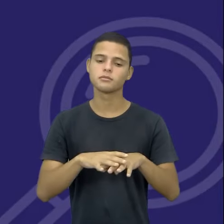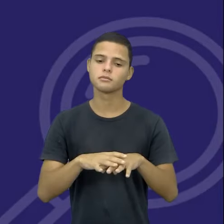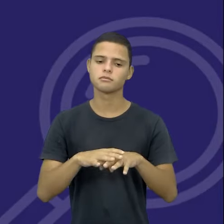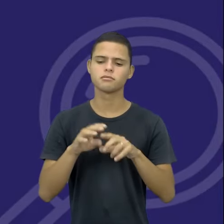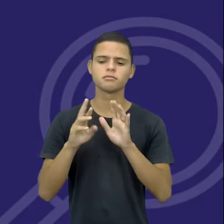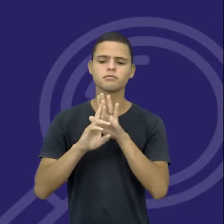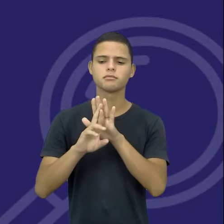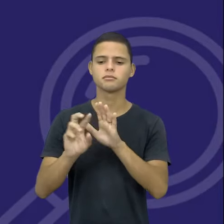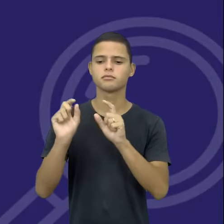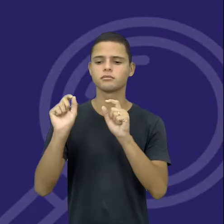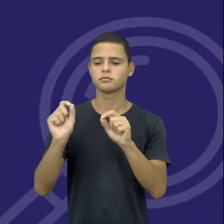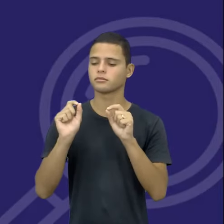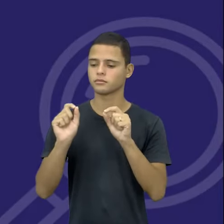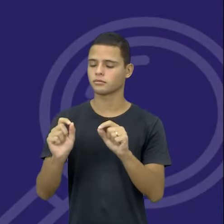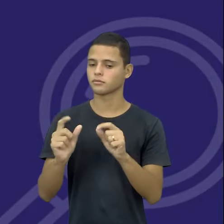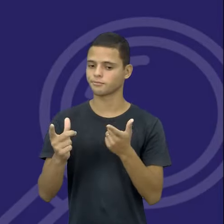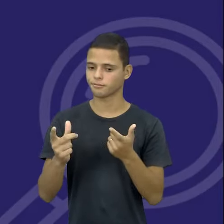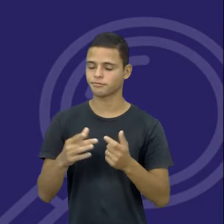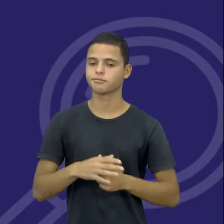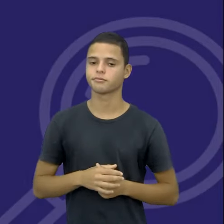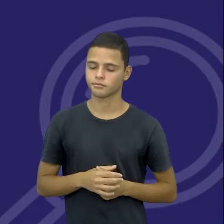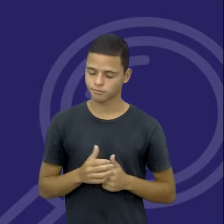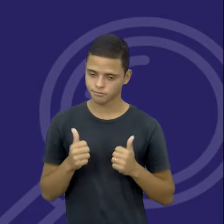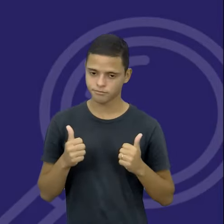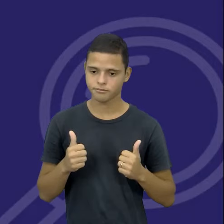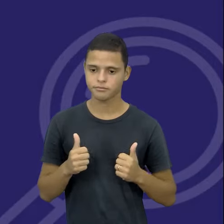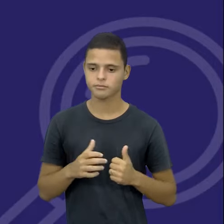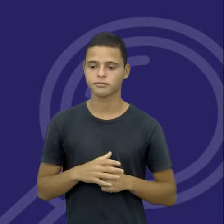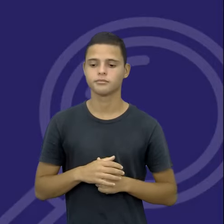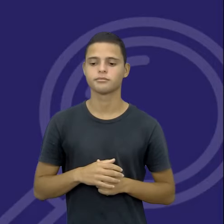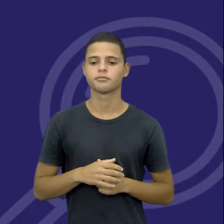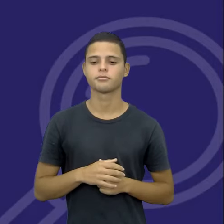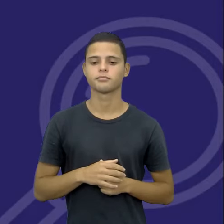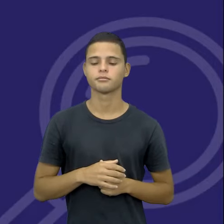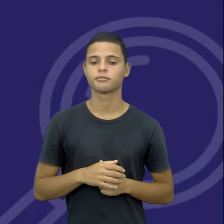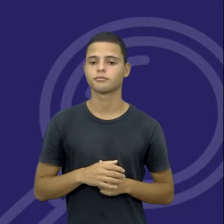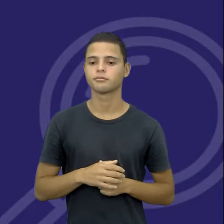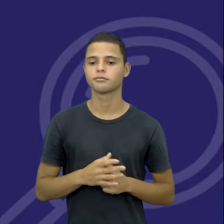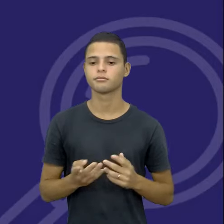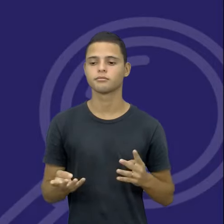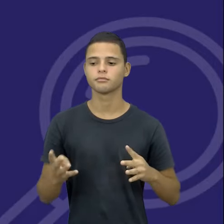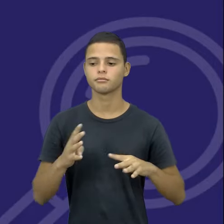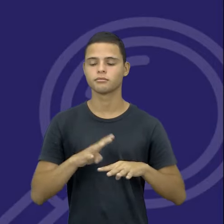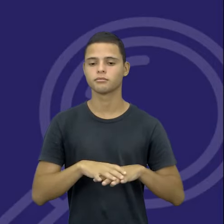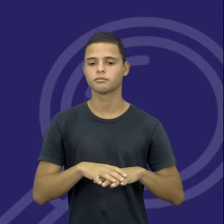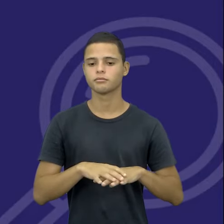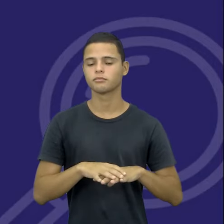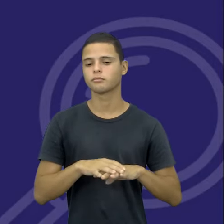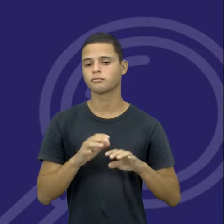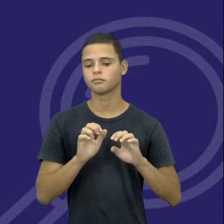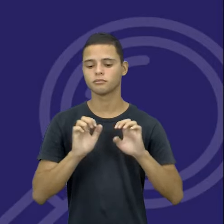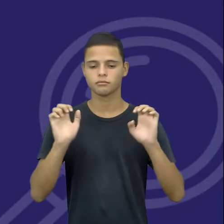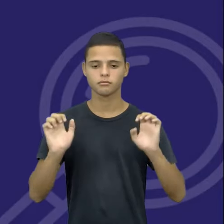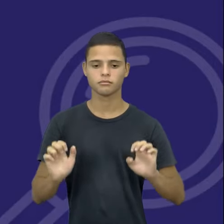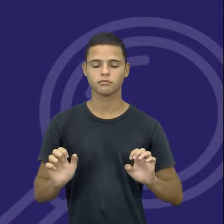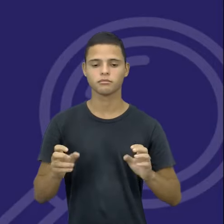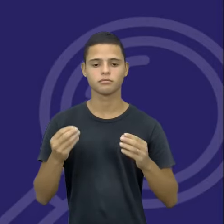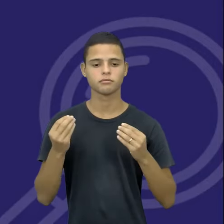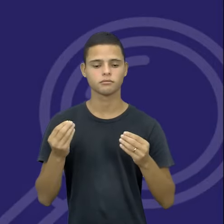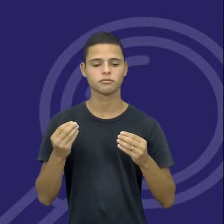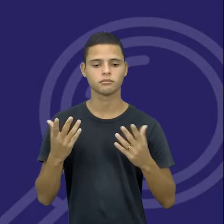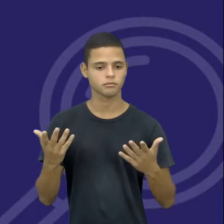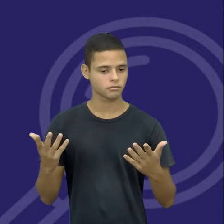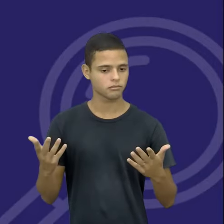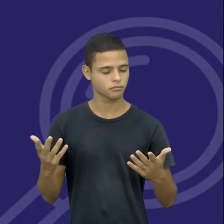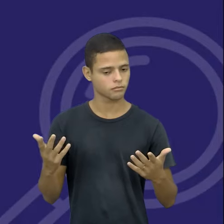que representa isso, tá? O que essa matemática é estruturada para ele? Será que para o nosso